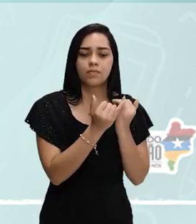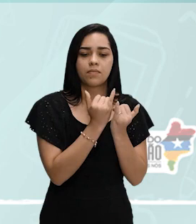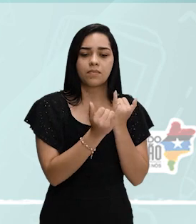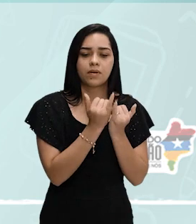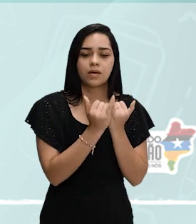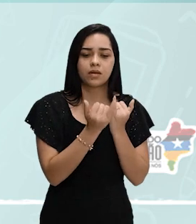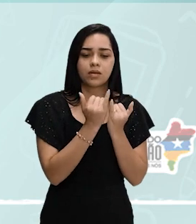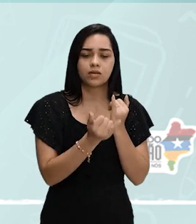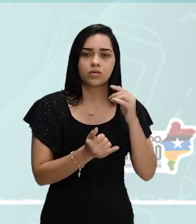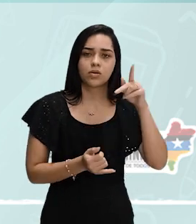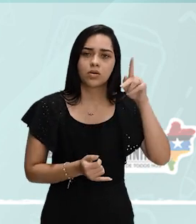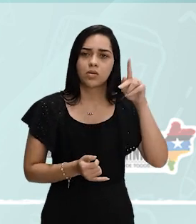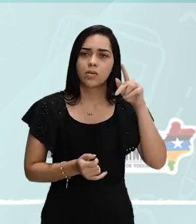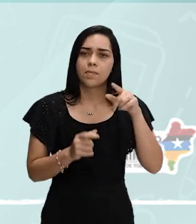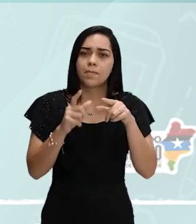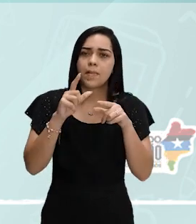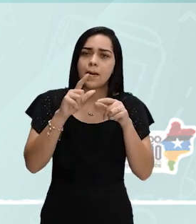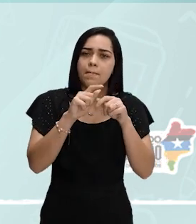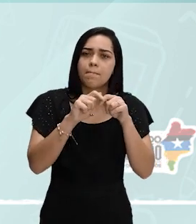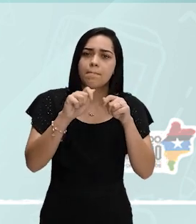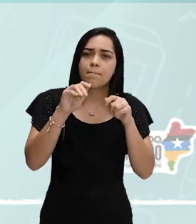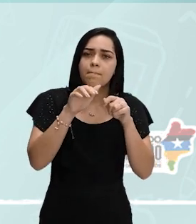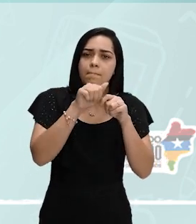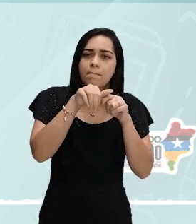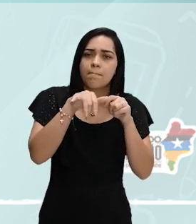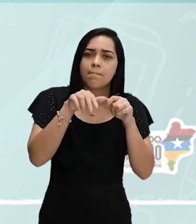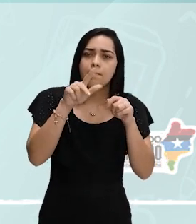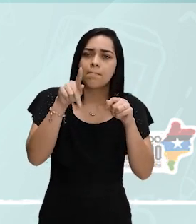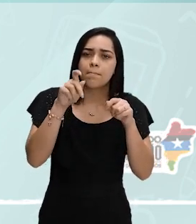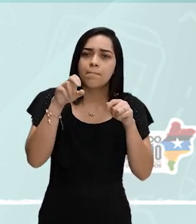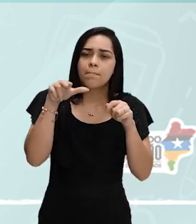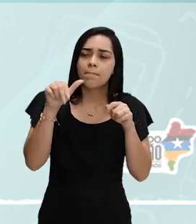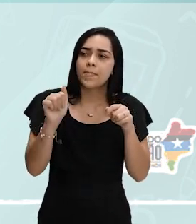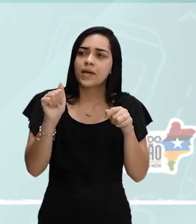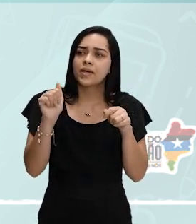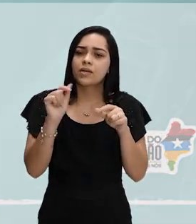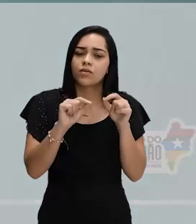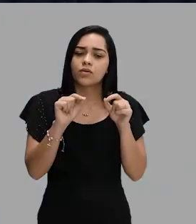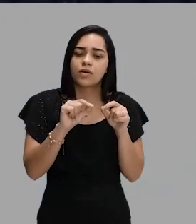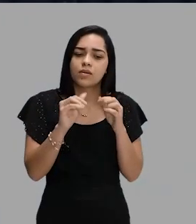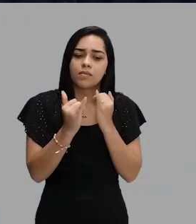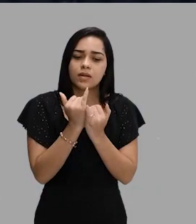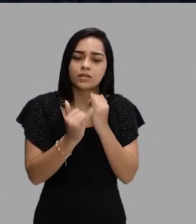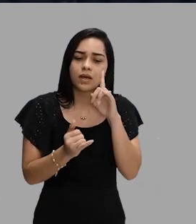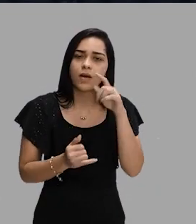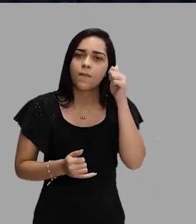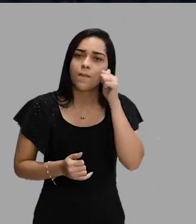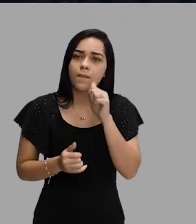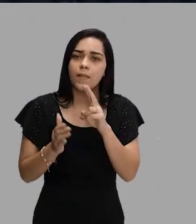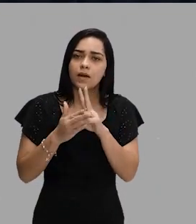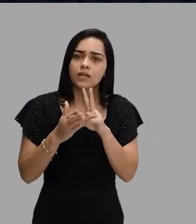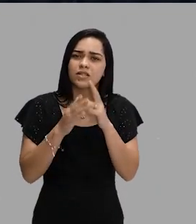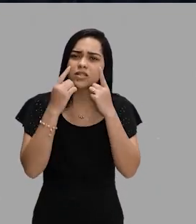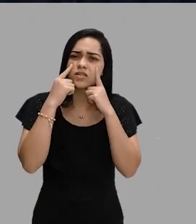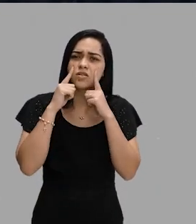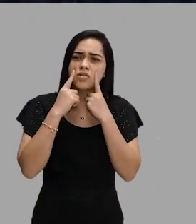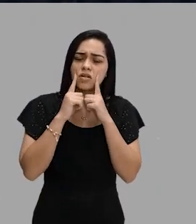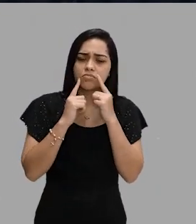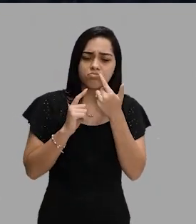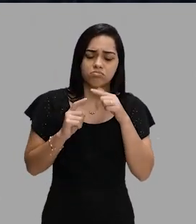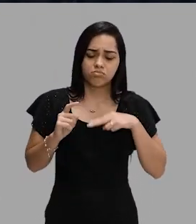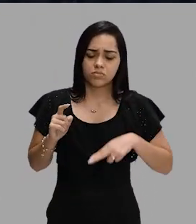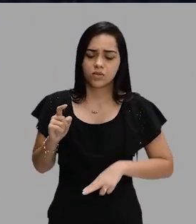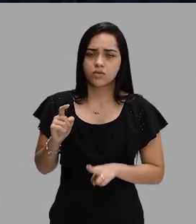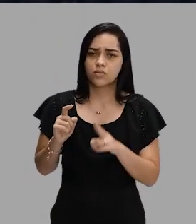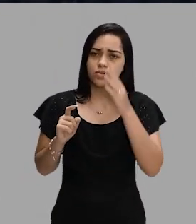para ver um penacho, uma pena. Aqui caracteriza, gente, olha só, que é uma índia que está chorando, ela está sem roupa. Você